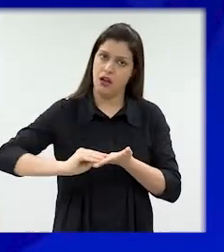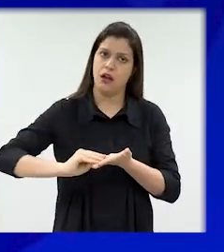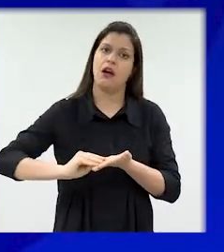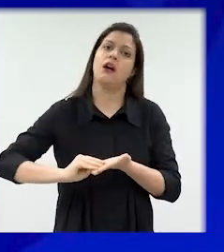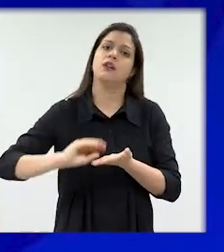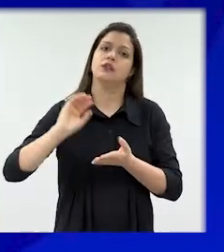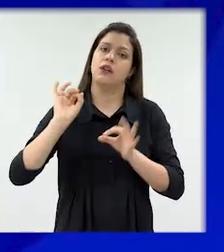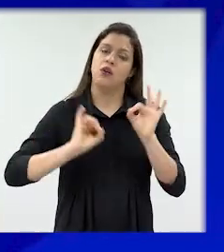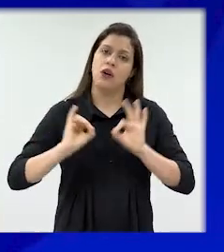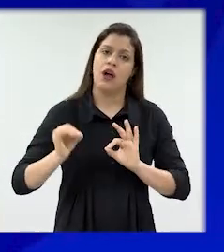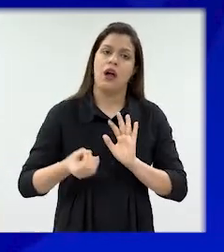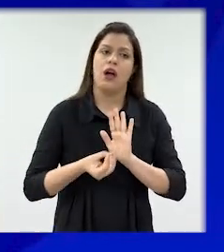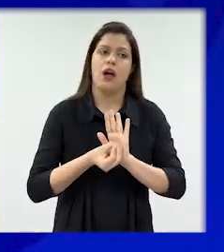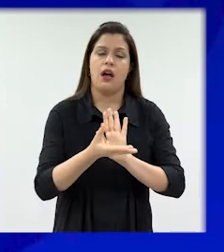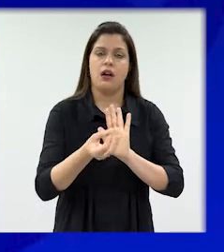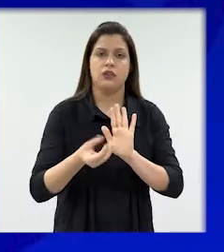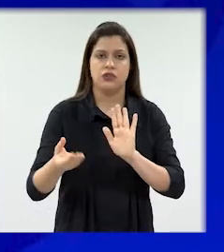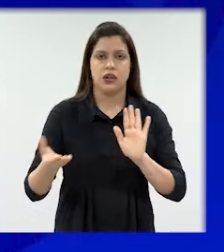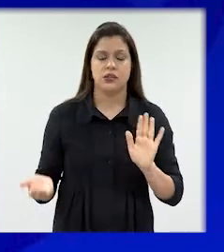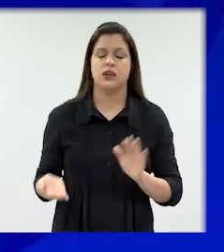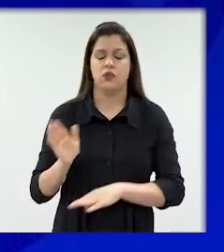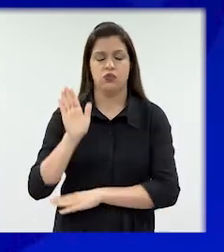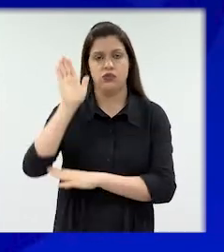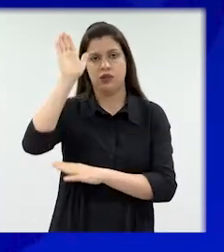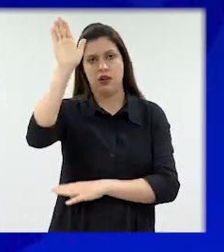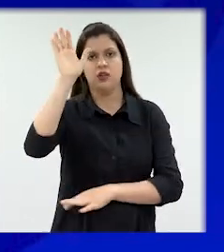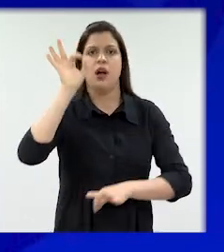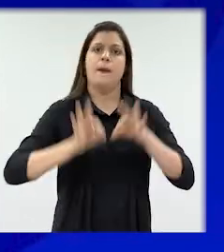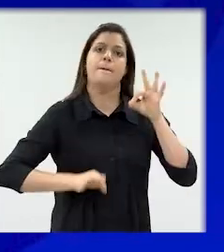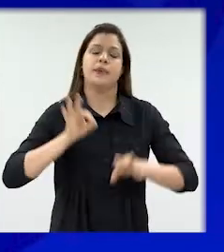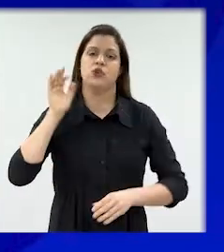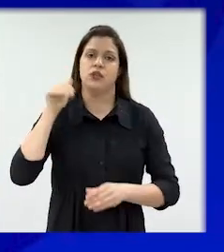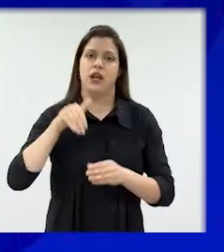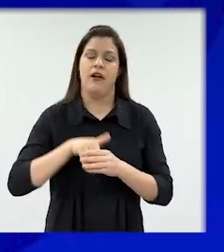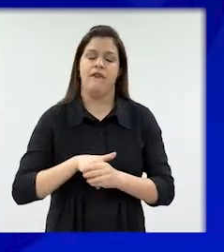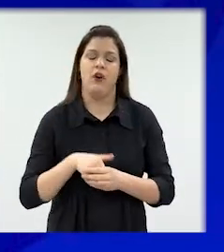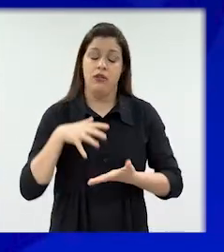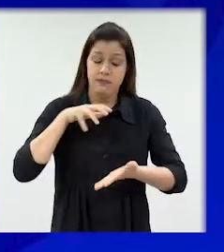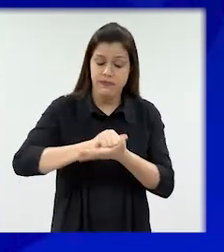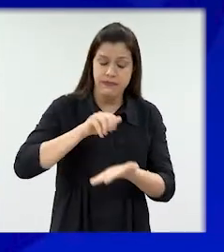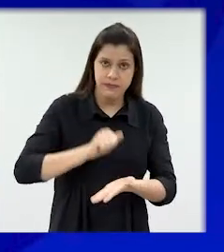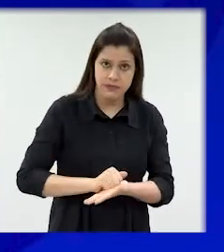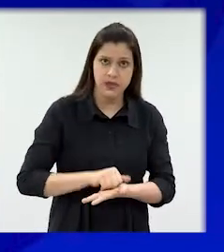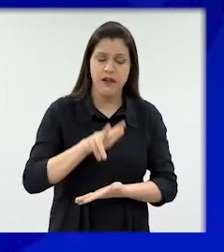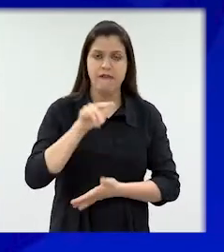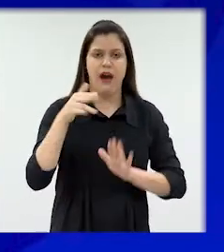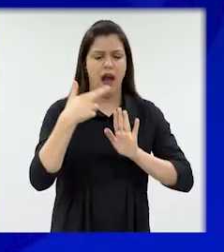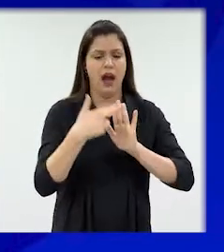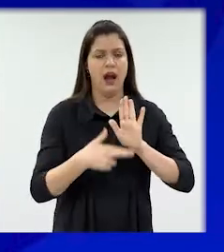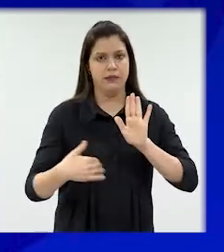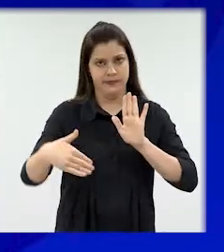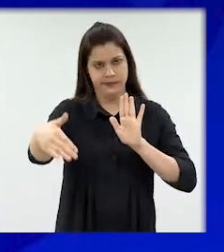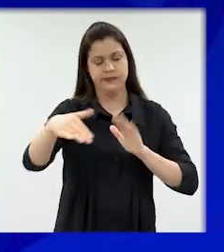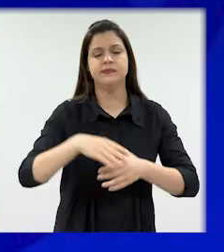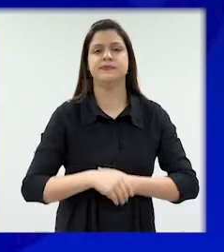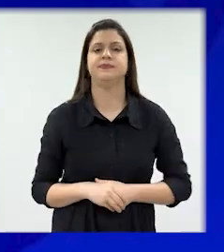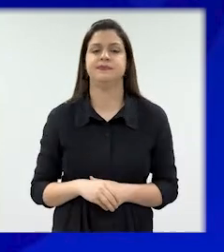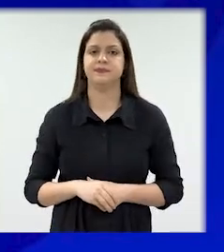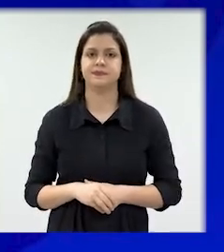da convenção, com a indicação dos candidatos para a Justiça Eleitoral para efeito de registro. Isso tudo vai ser regulamentado mais